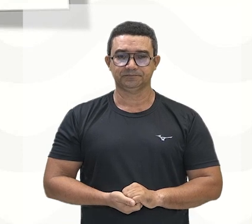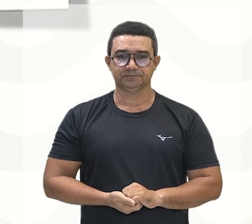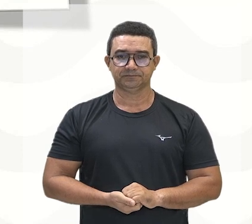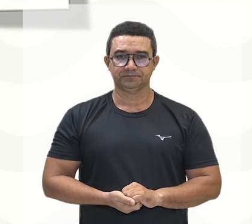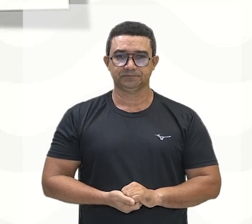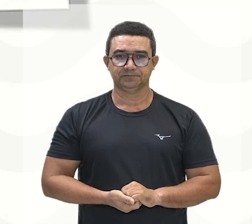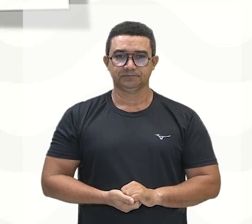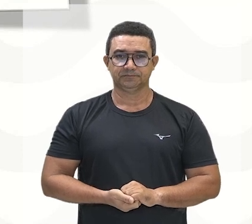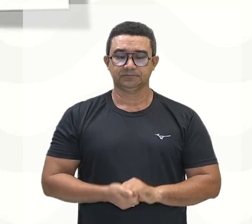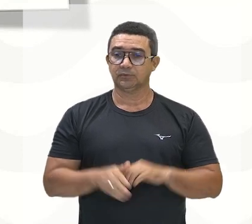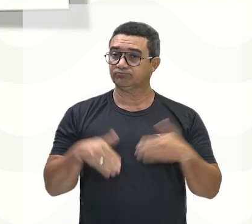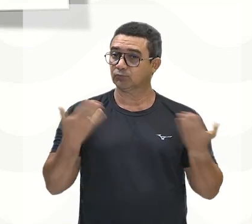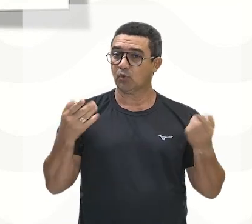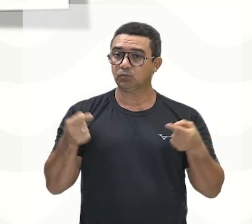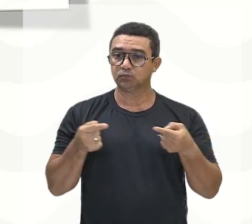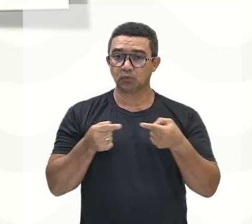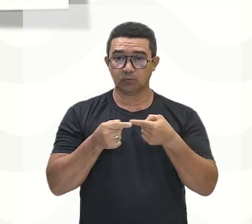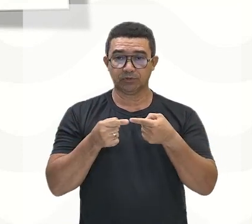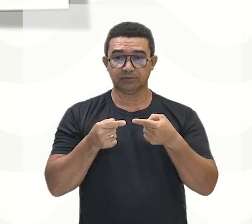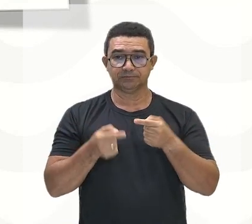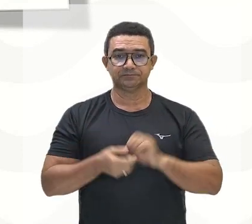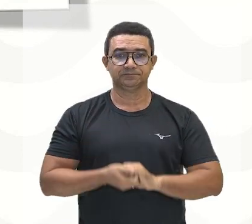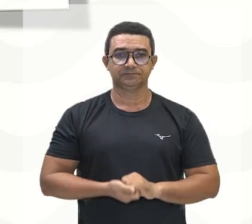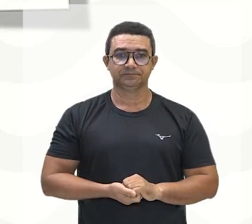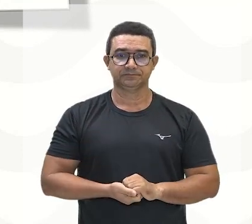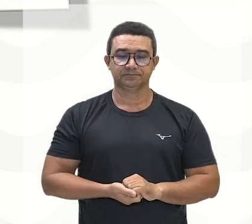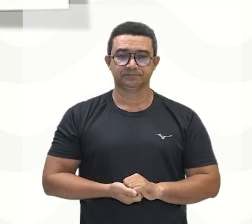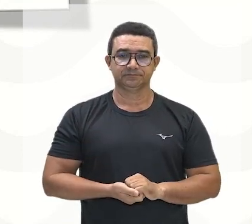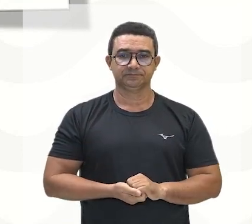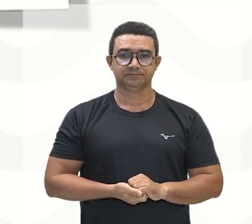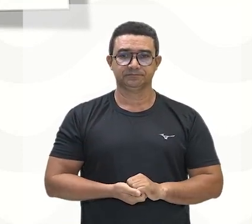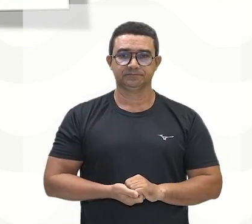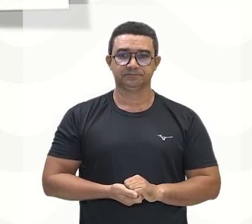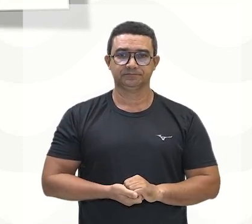Vamos aqui conferir juntos, então, qual é a resposta certa.